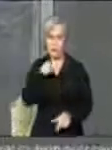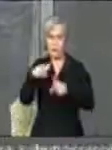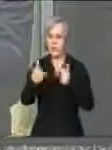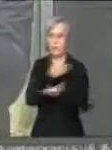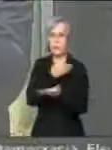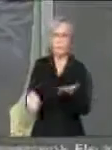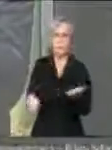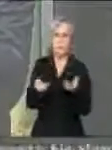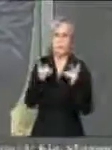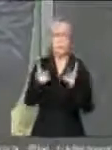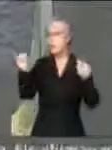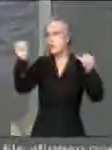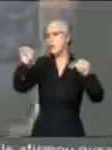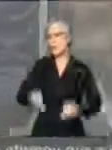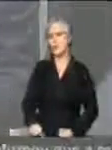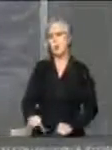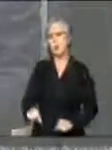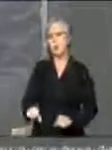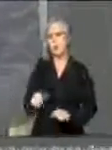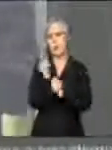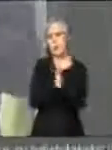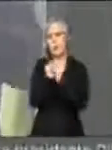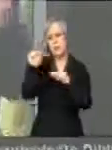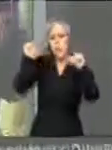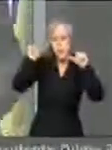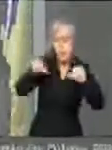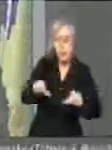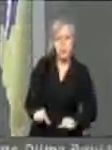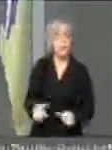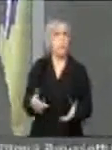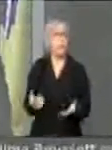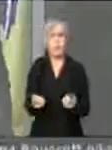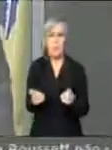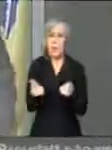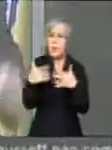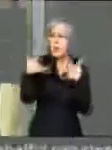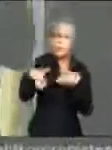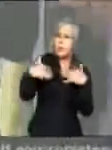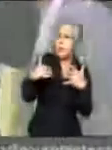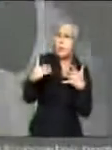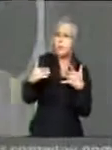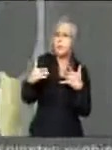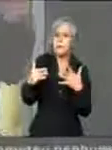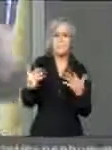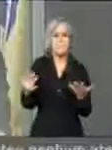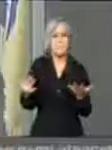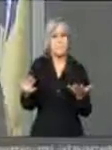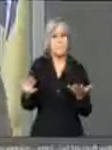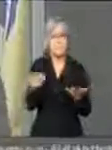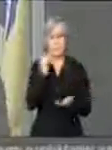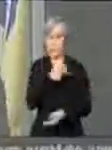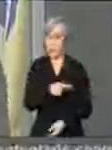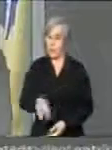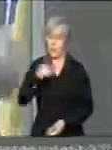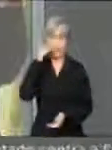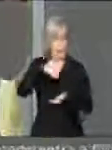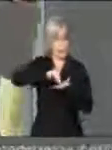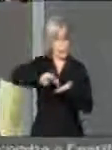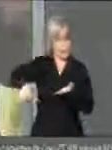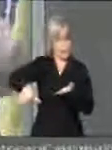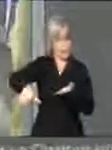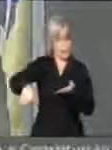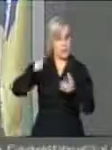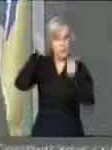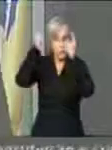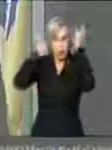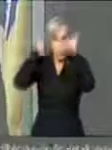e a angústia com a alta dos preços só irá aumentar. Com a saída da presidente, as